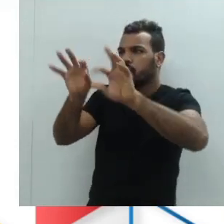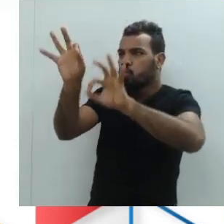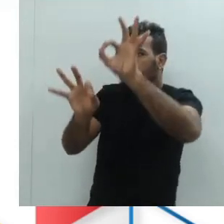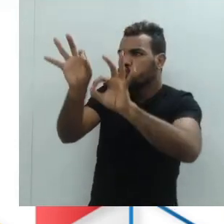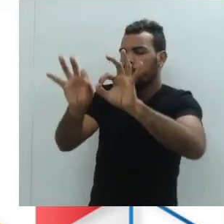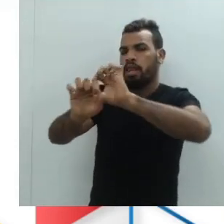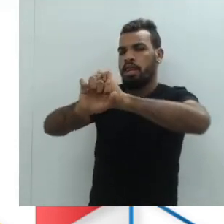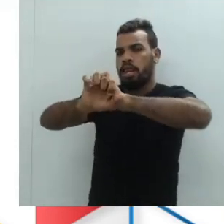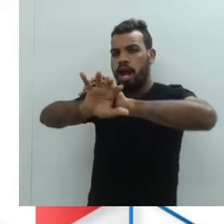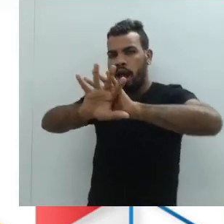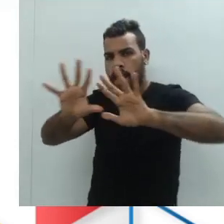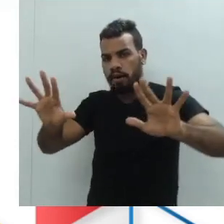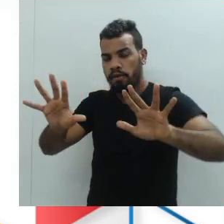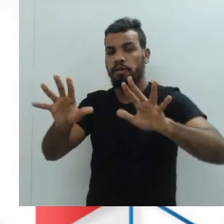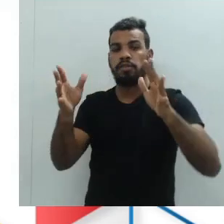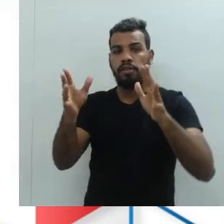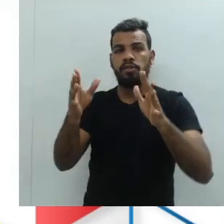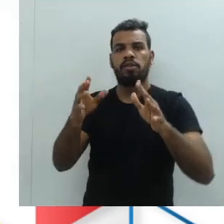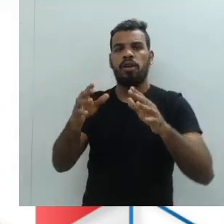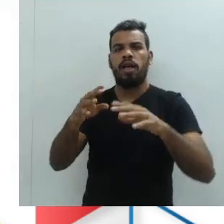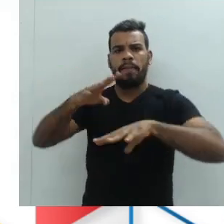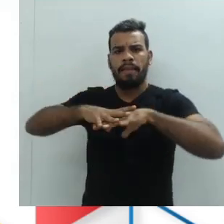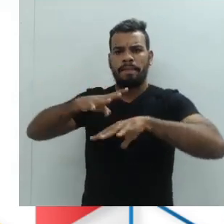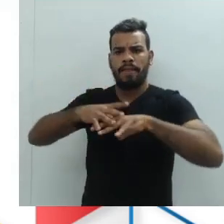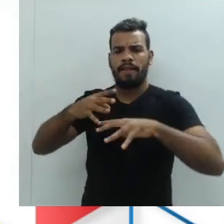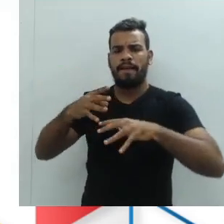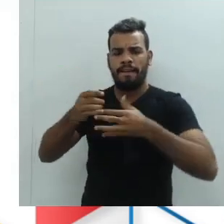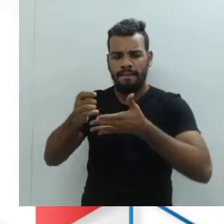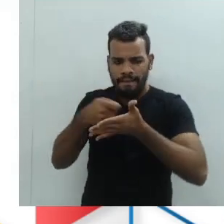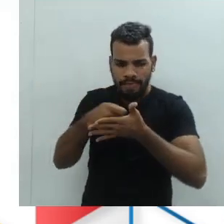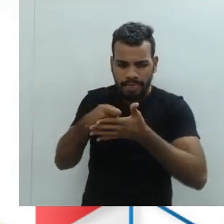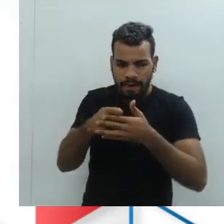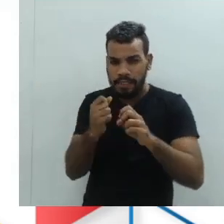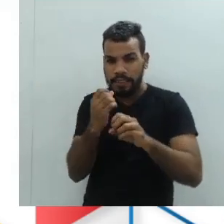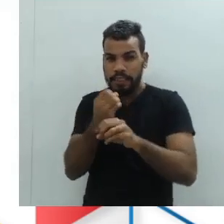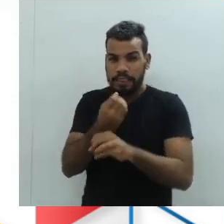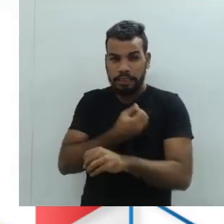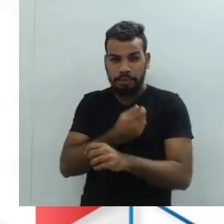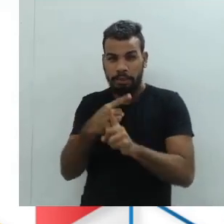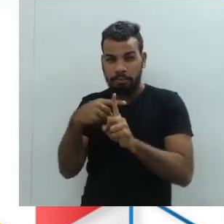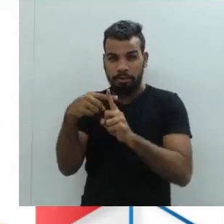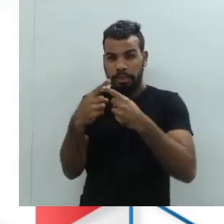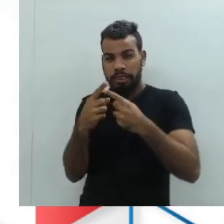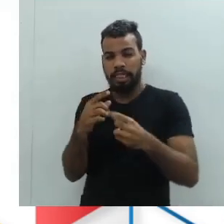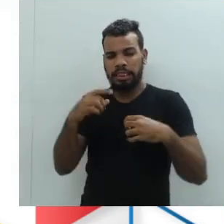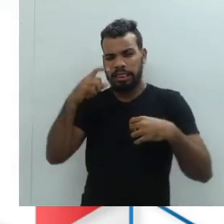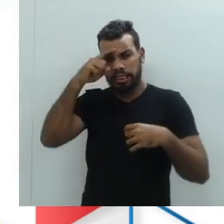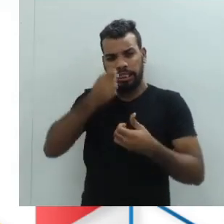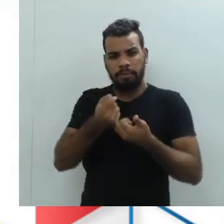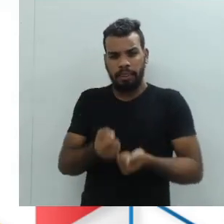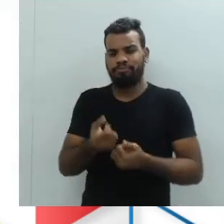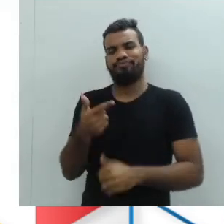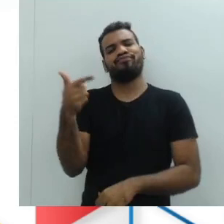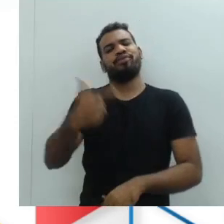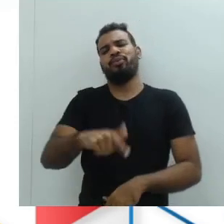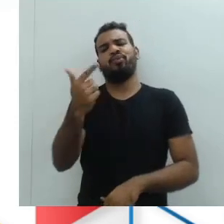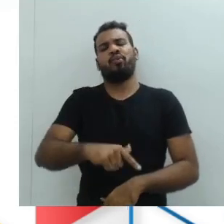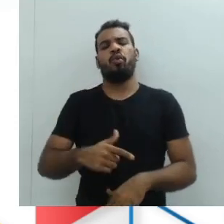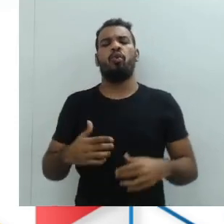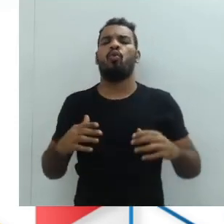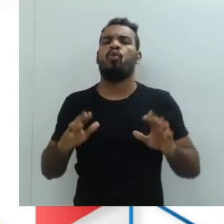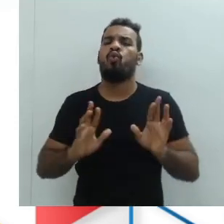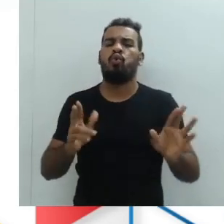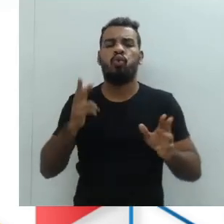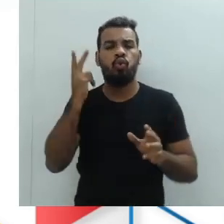e, além disso, não exigir o uso de cálculos complexos, porque quando a gente olha para um gráfico, facilmente a gente consegue entender aqui o que é